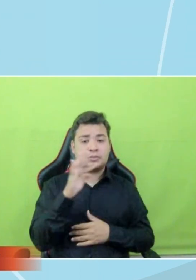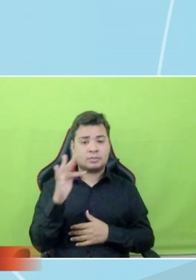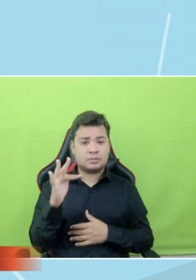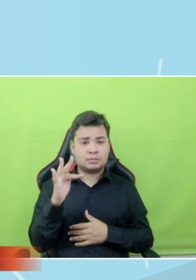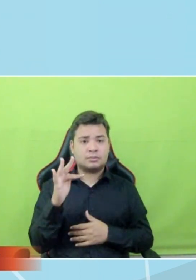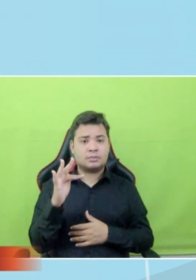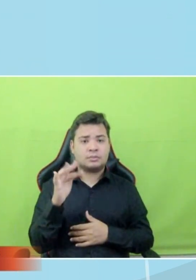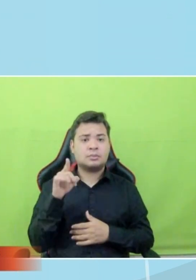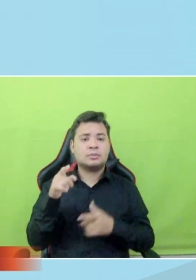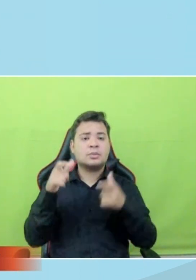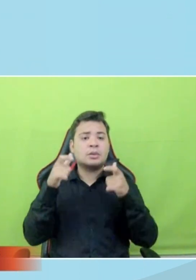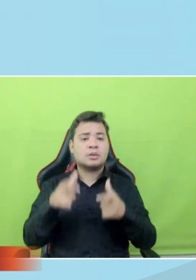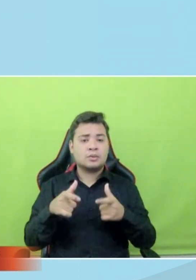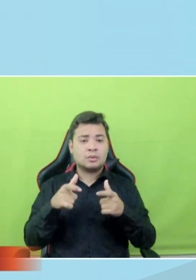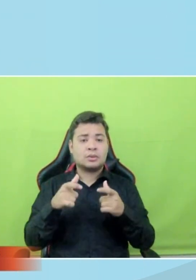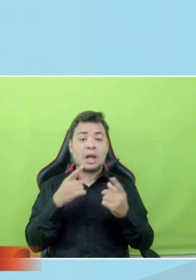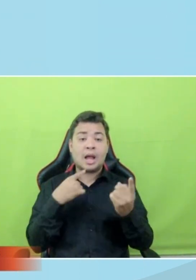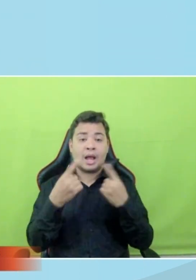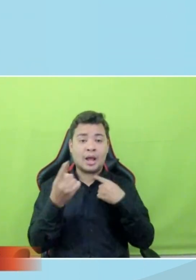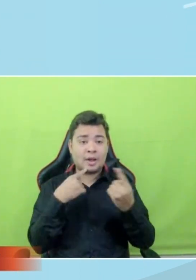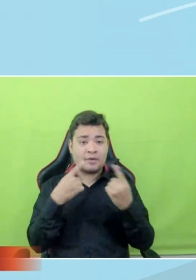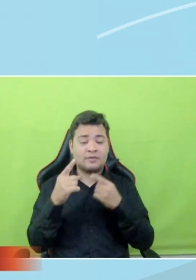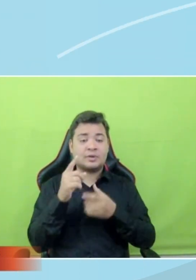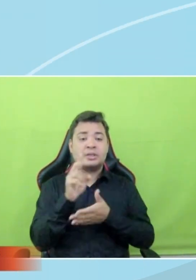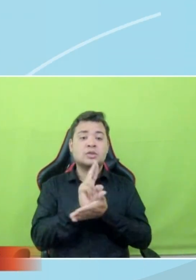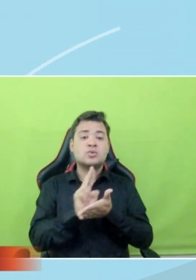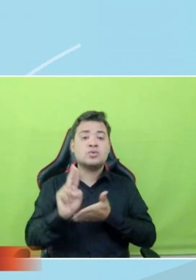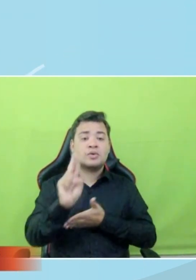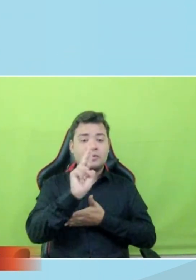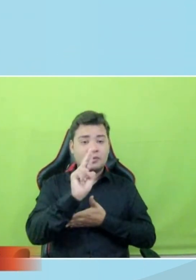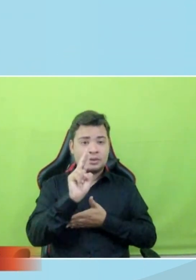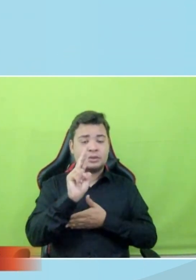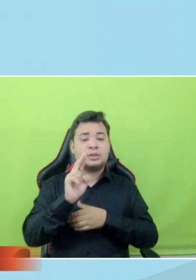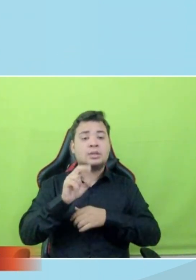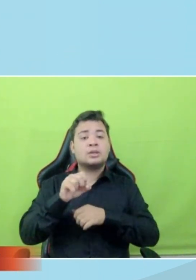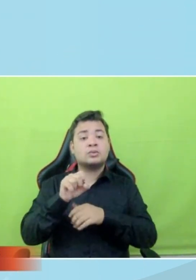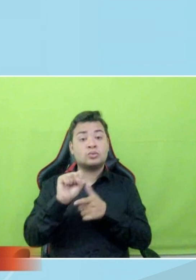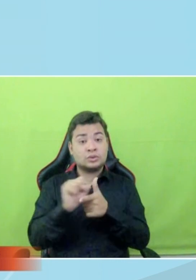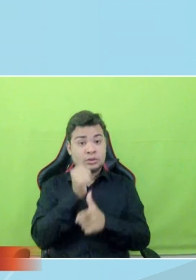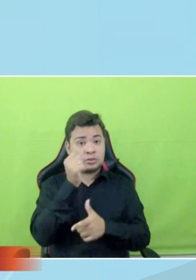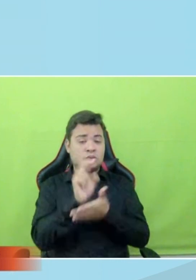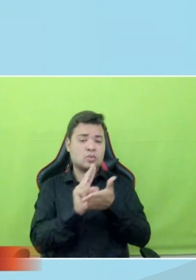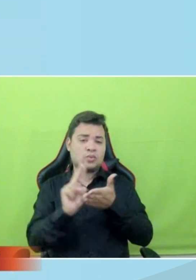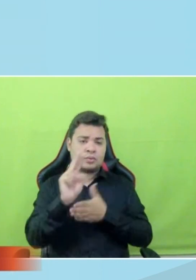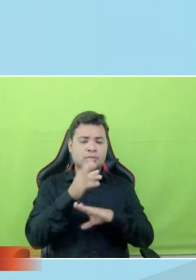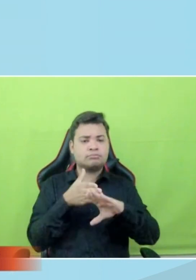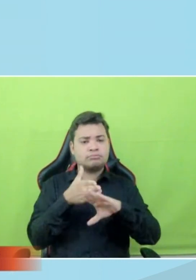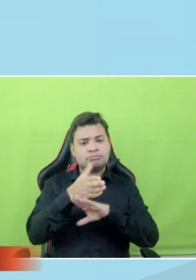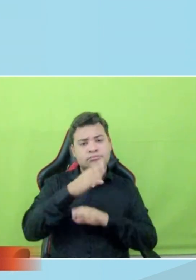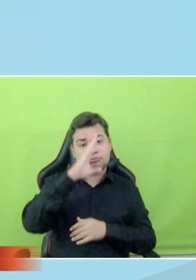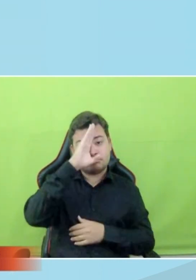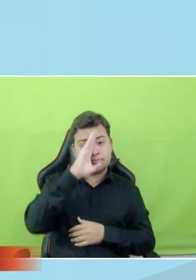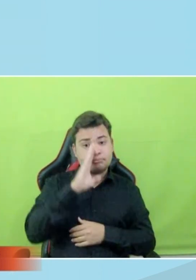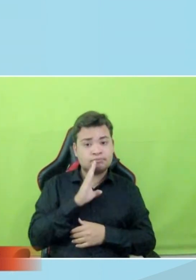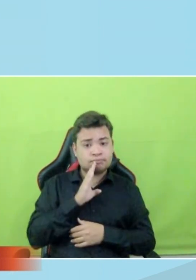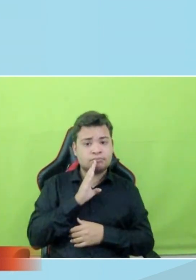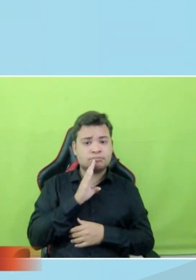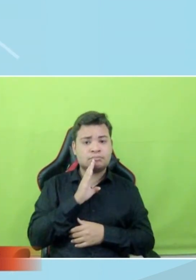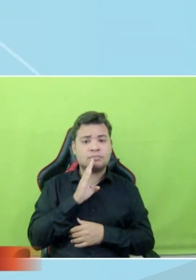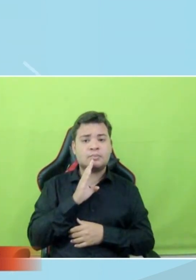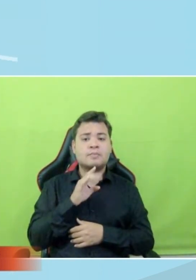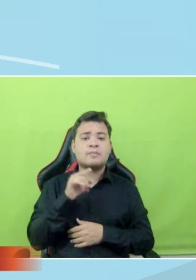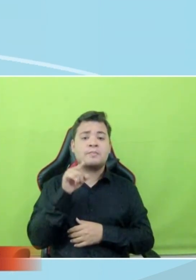Avenida Universitária, no setor universitário. A entrada é totalmente gratuita, mas você tem que retirar o ingresso